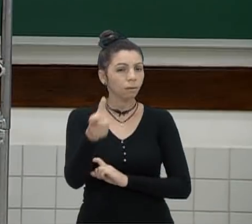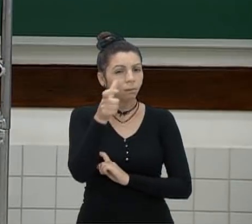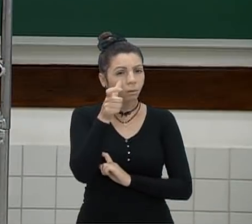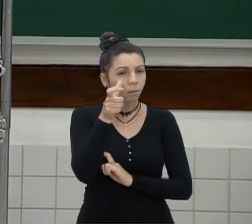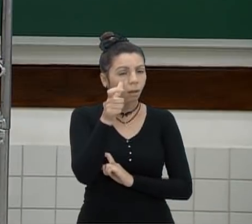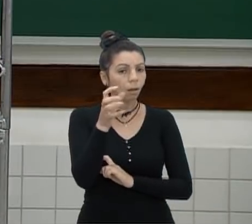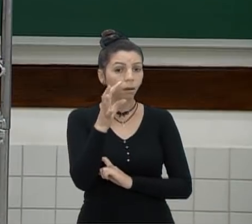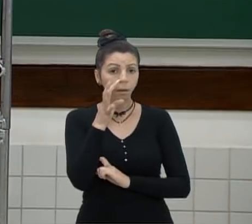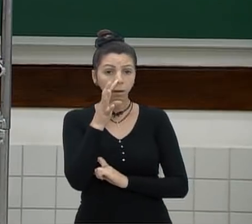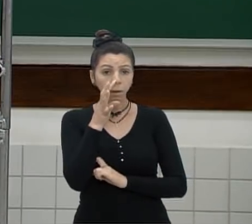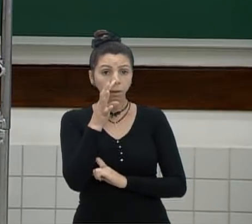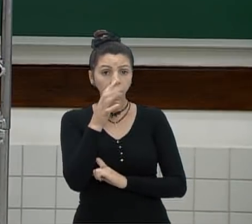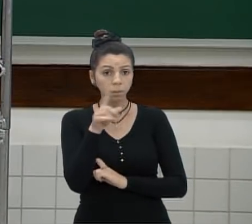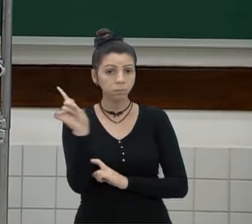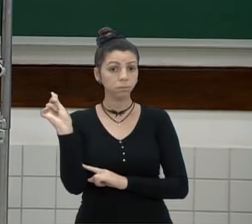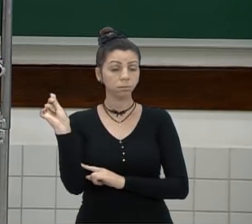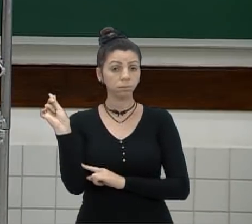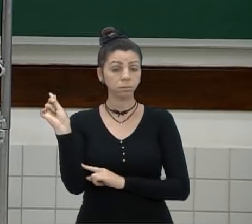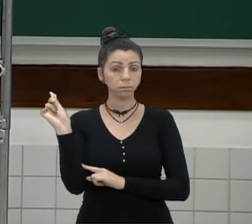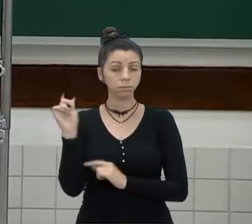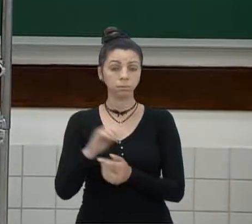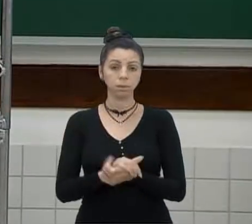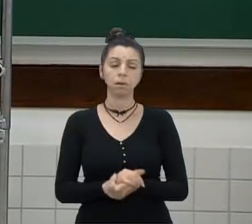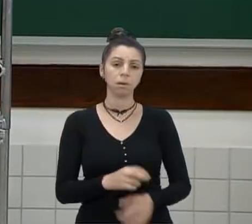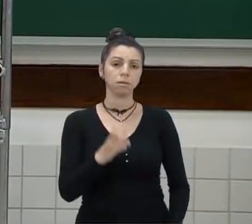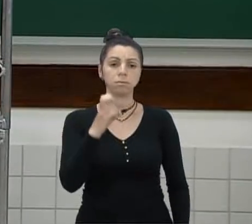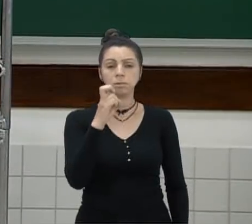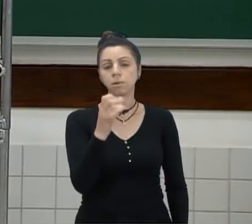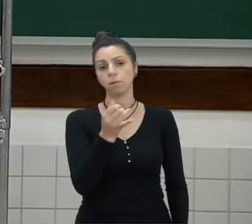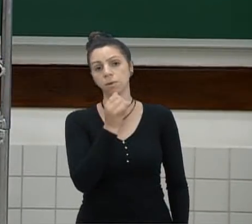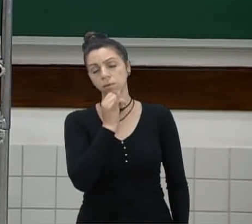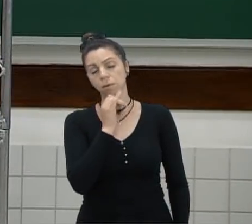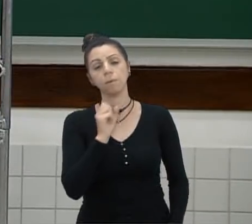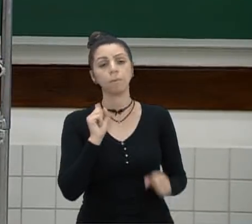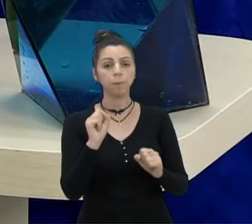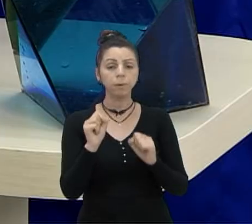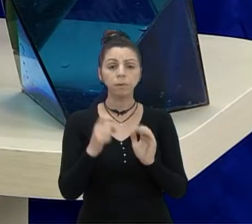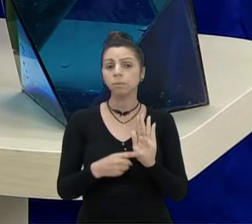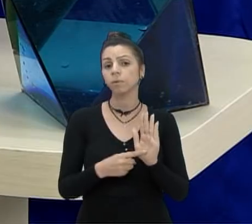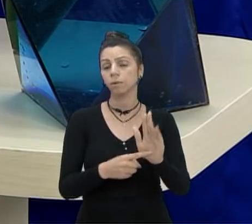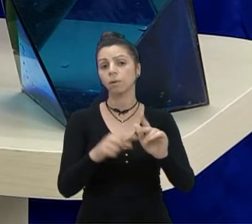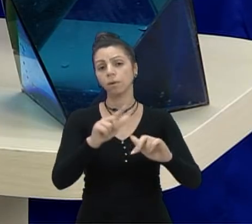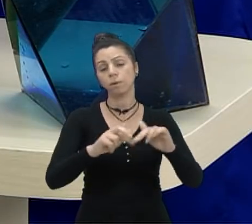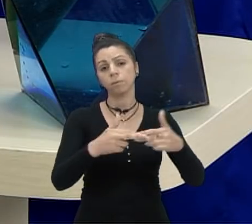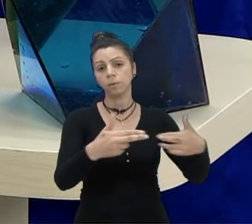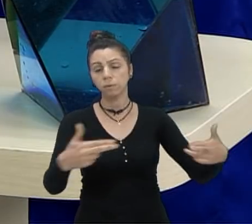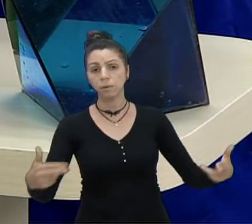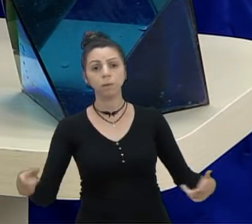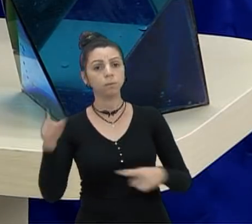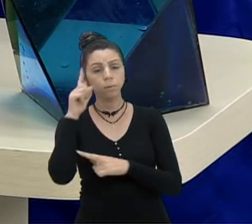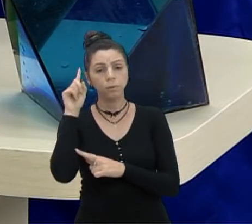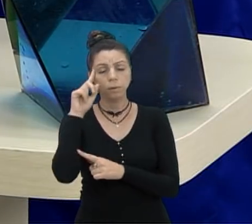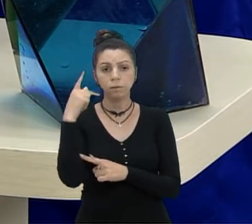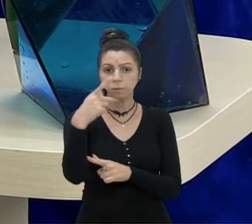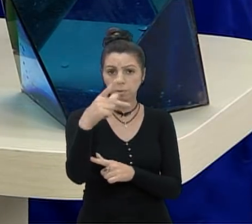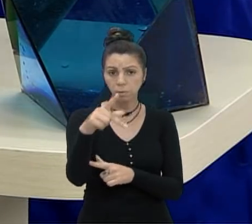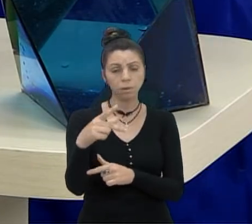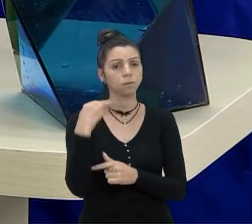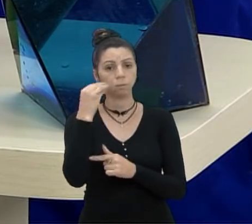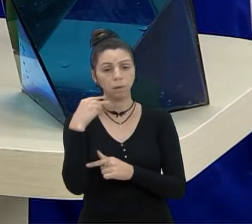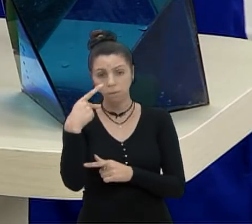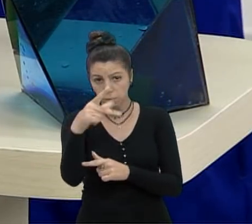5 exemplos para vocês. Mas eu poderia ter trazido muito mais, eu poderia ter trazido objetos do cotidiano. Mas eu quis